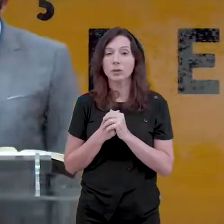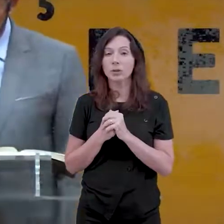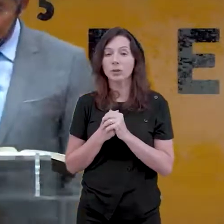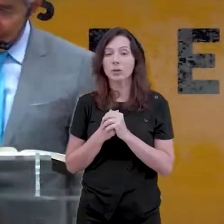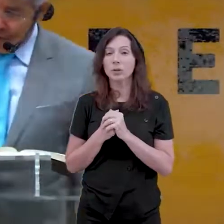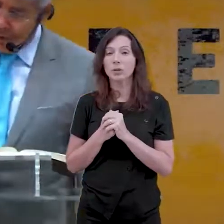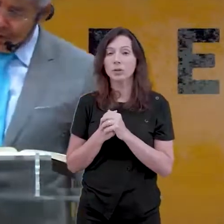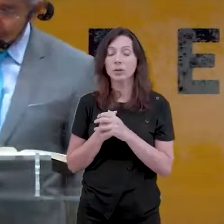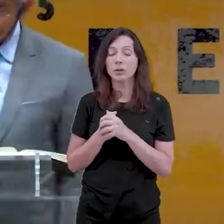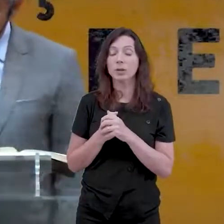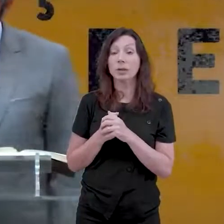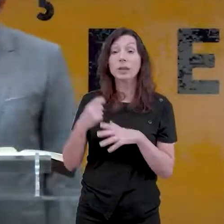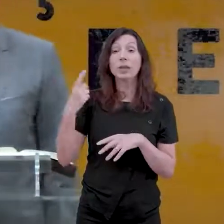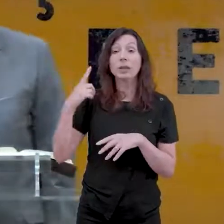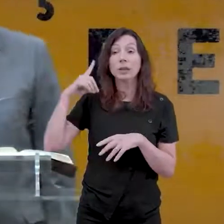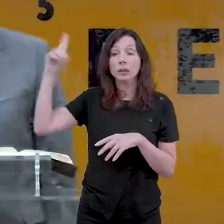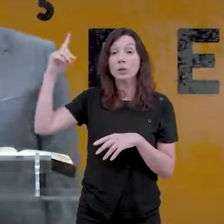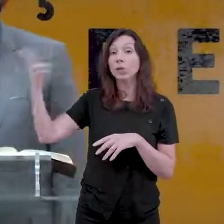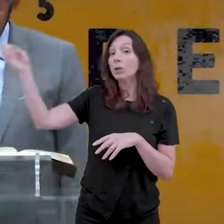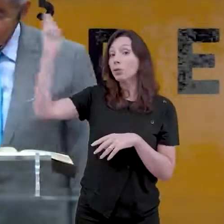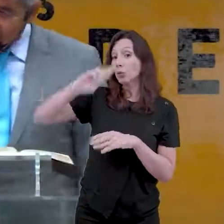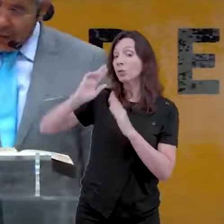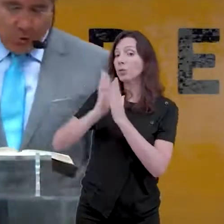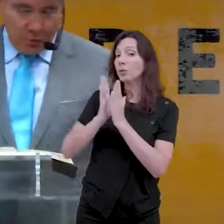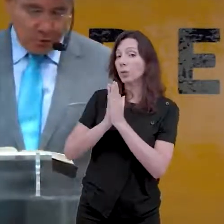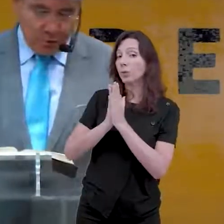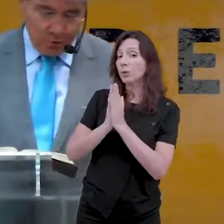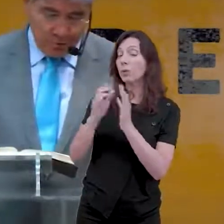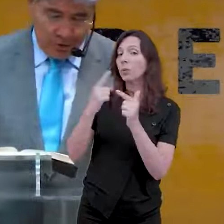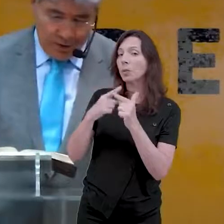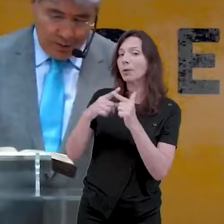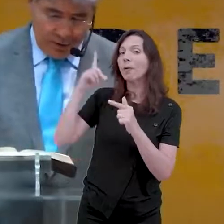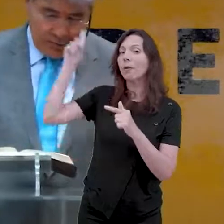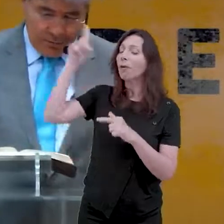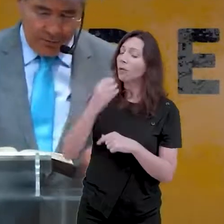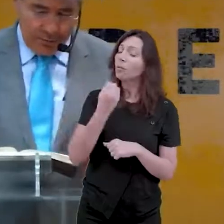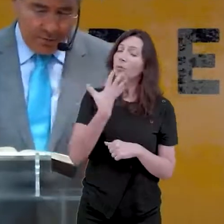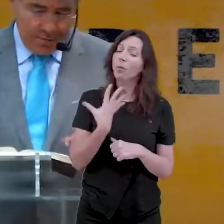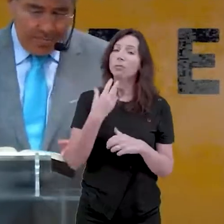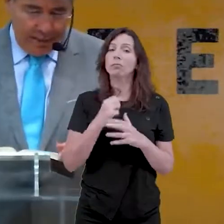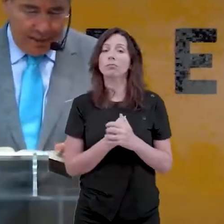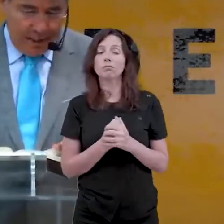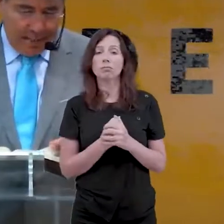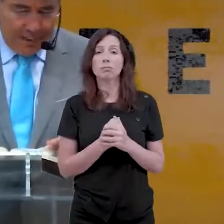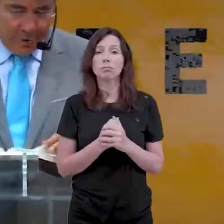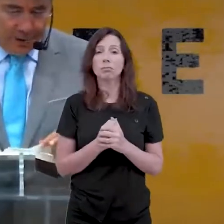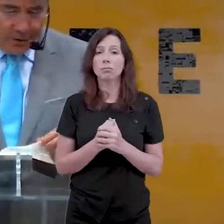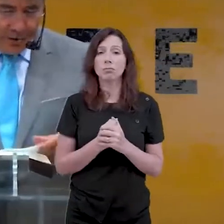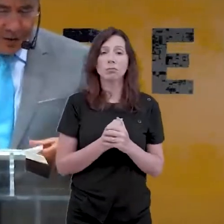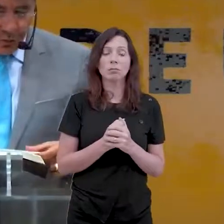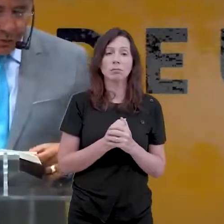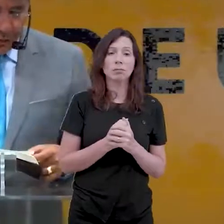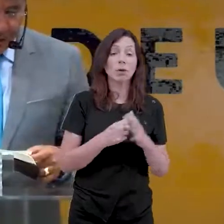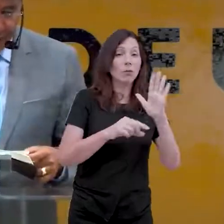Ele é o Deus que responde às orações, porque Ele é o Deus generoso. Olha comigo, por favor, lá na parte B